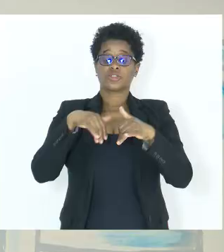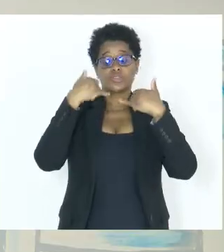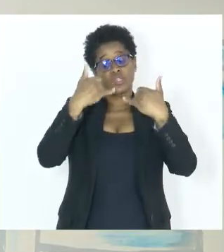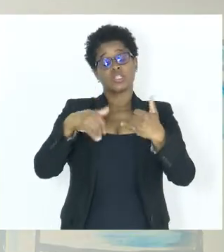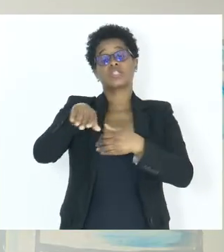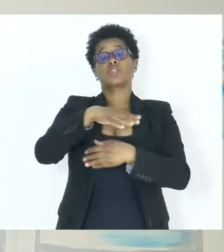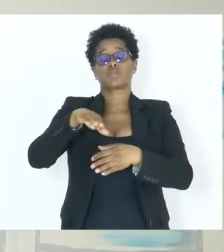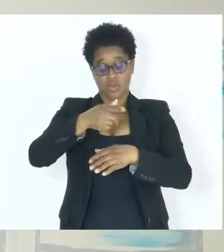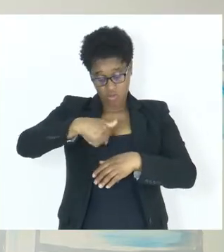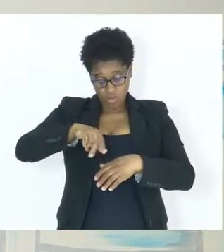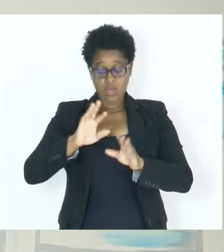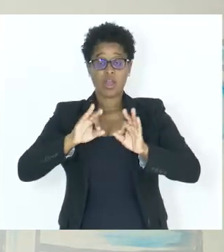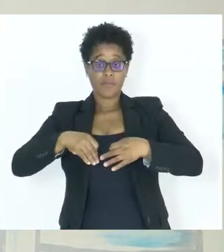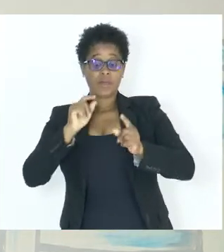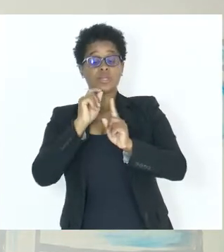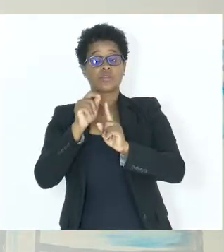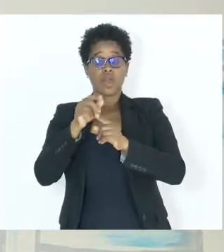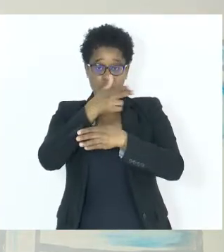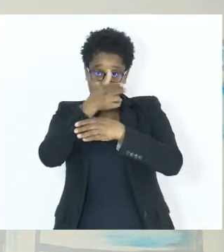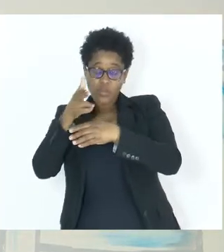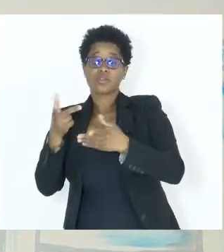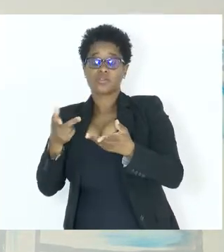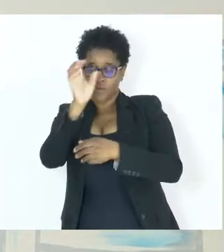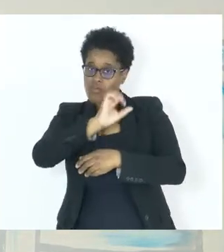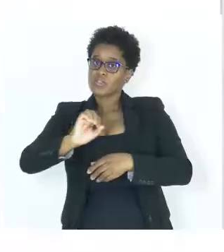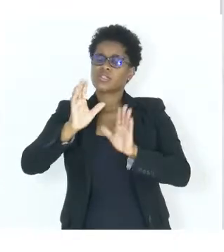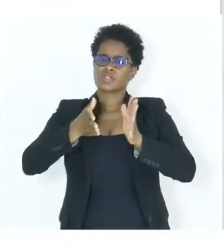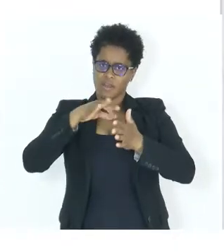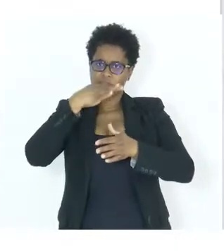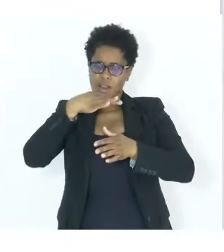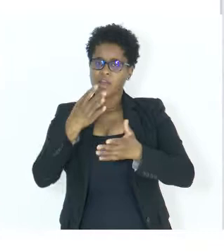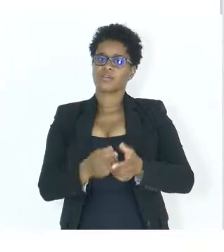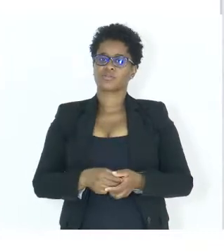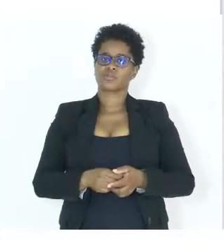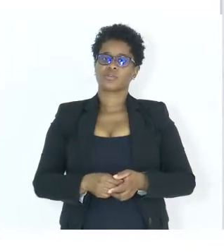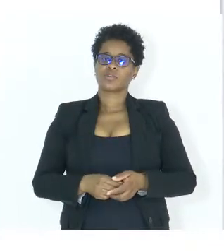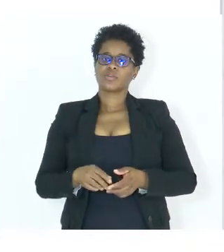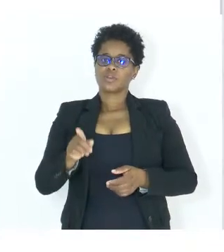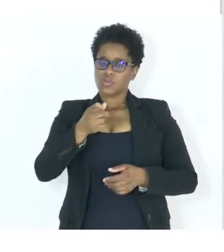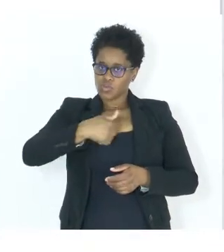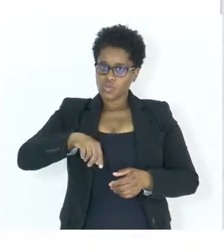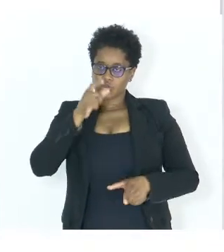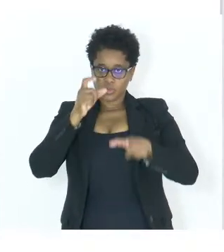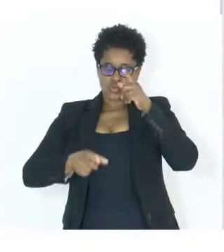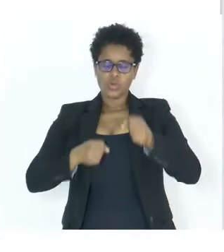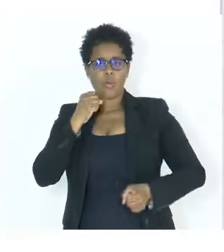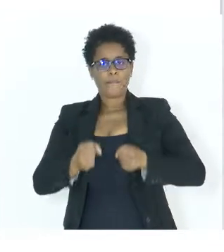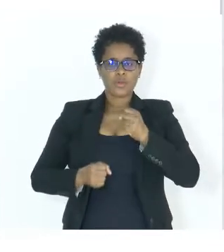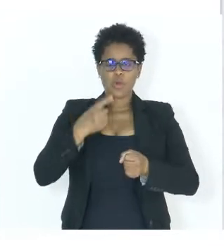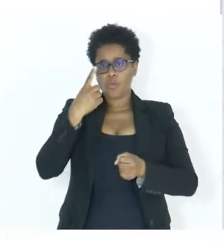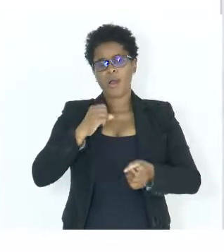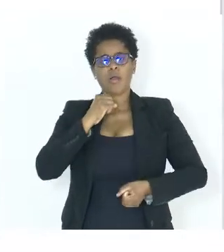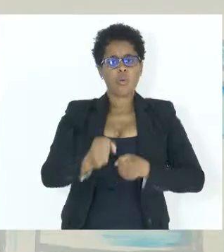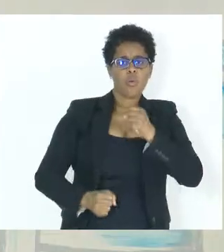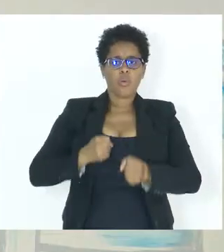situações. Nós acabamos de identificar no nosso vídeo, vocês já disseram. Nos competidores em uma